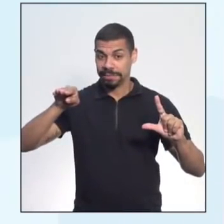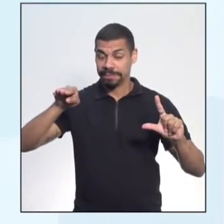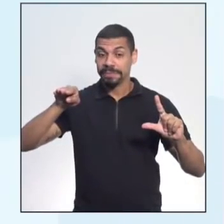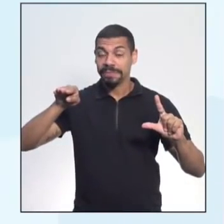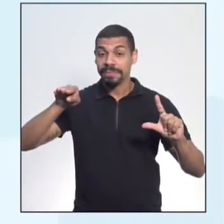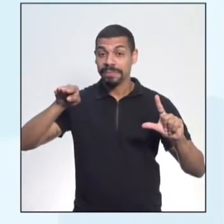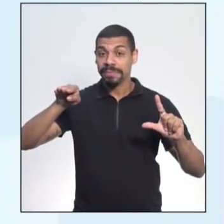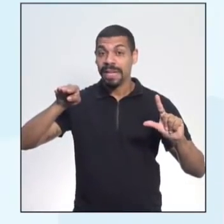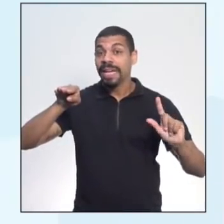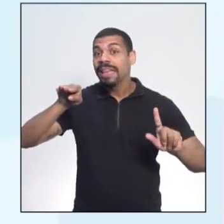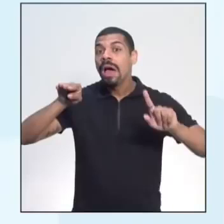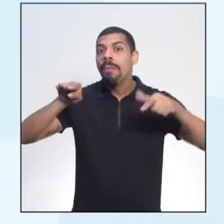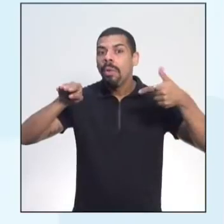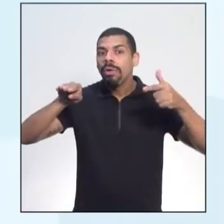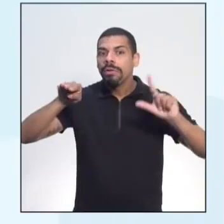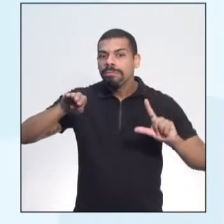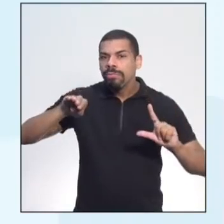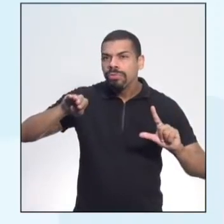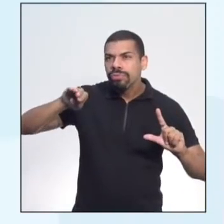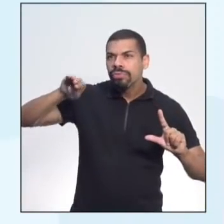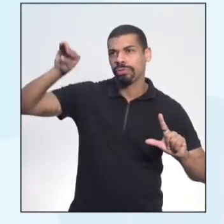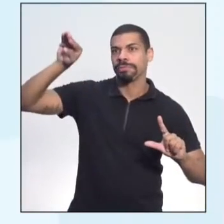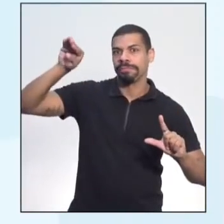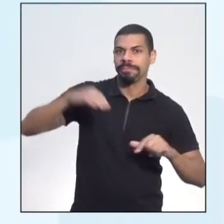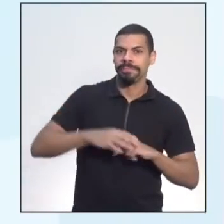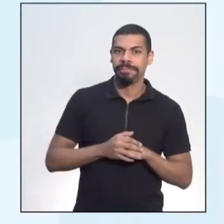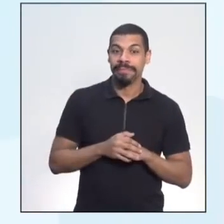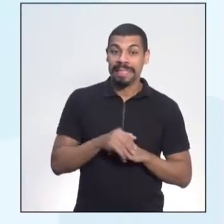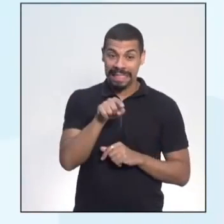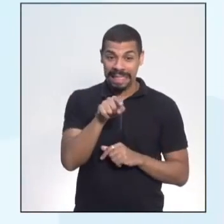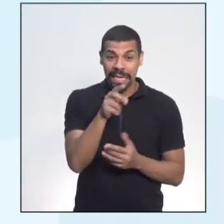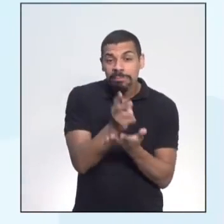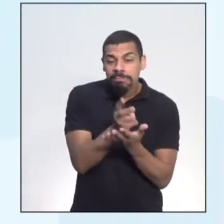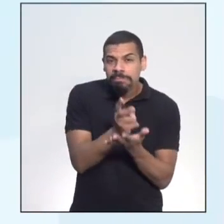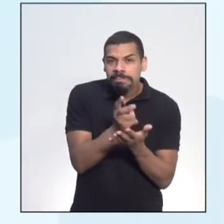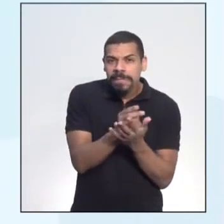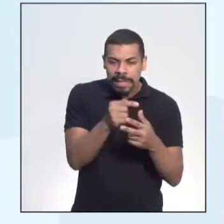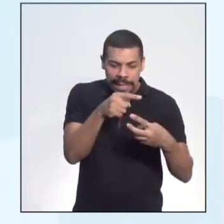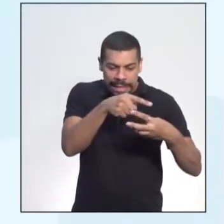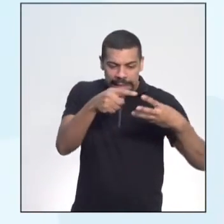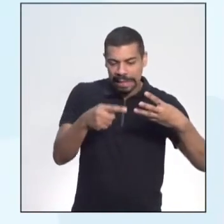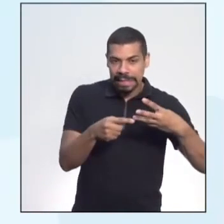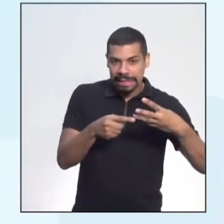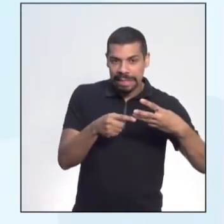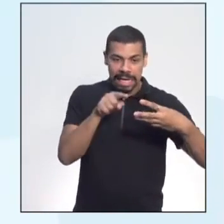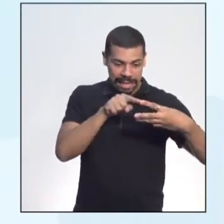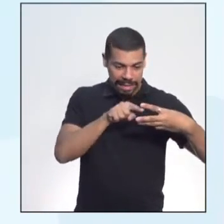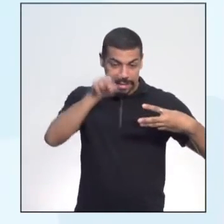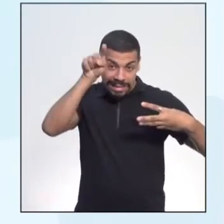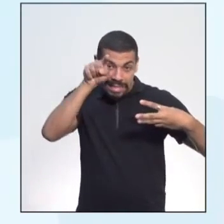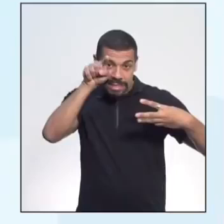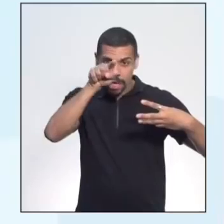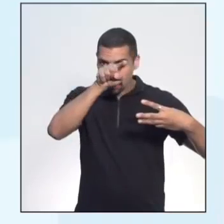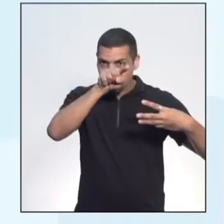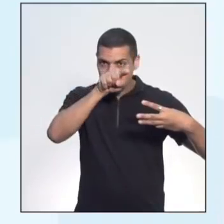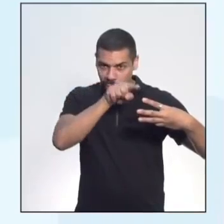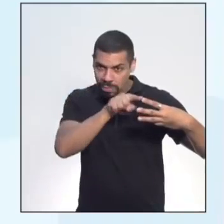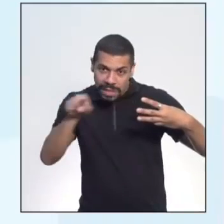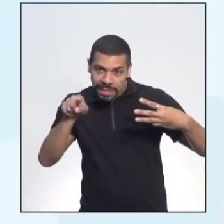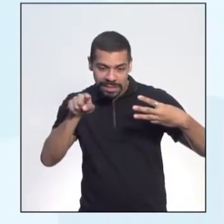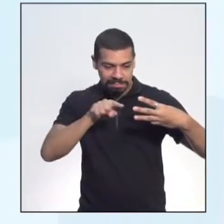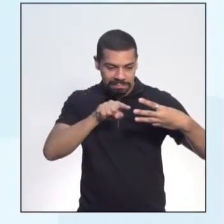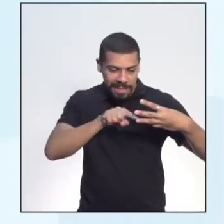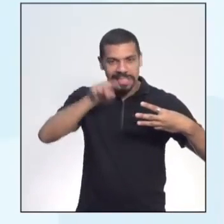eixo X, e depois ele volta a ser crescente. Então, no mesmo gráfico, eu tenho 3 coisas. Crescente, constante